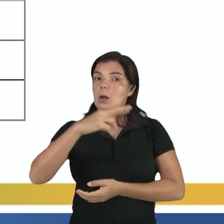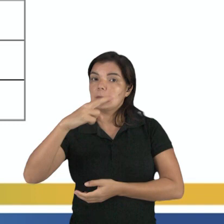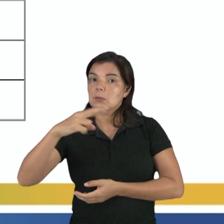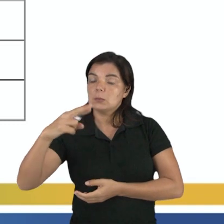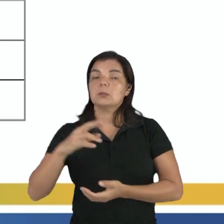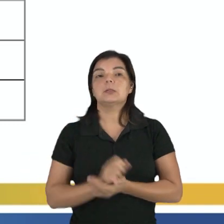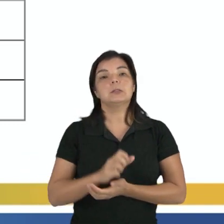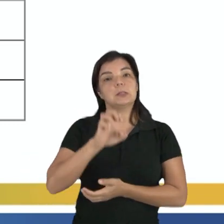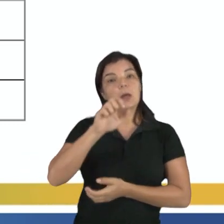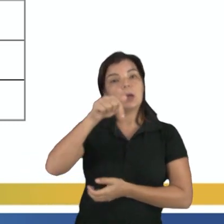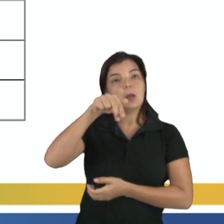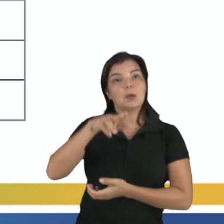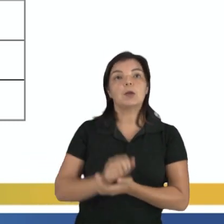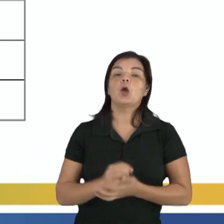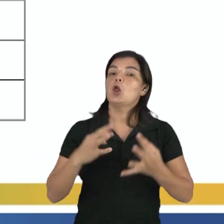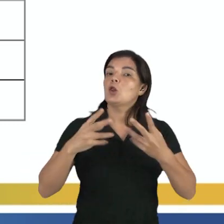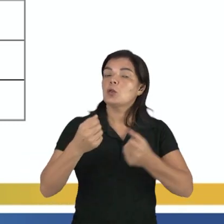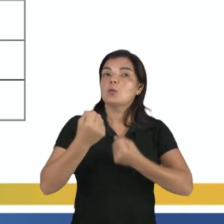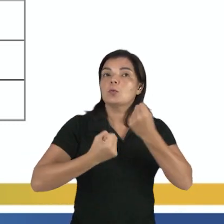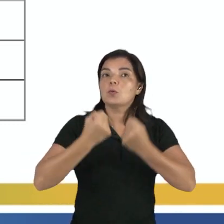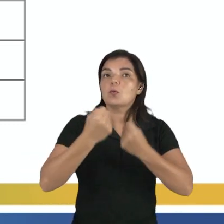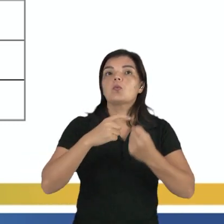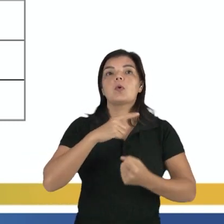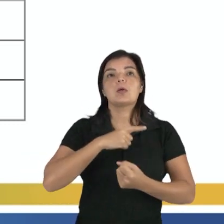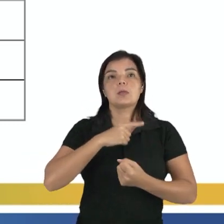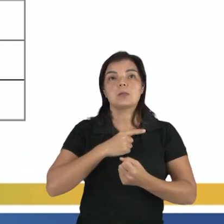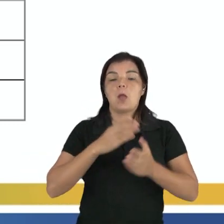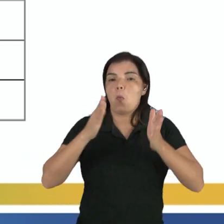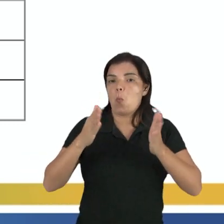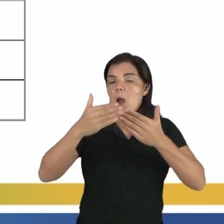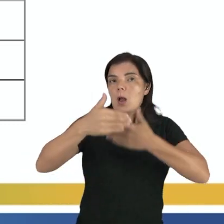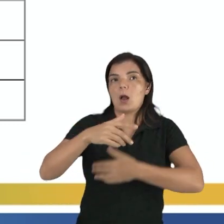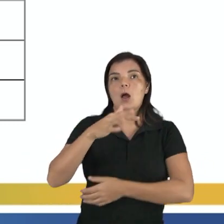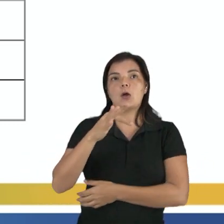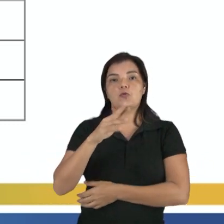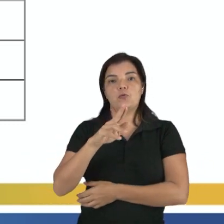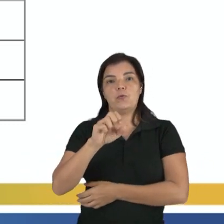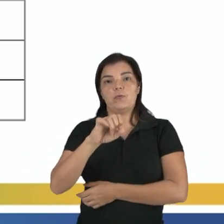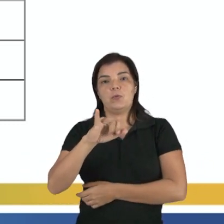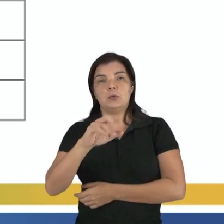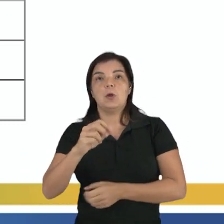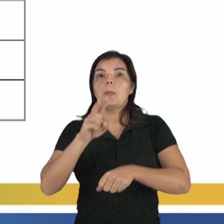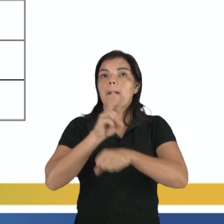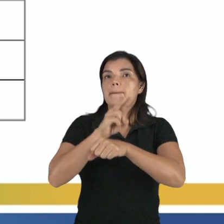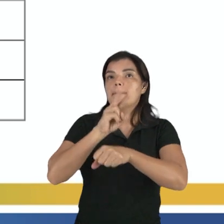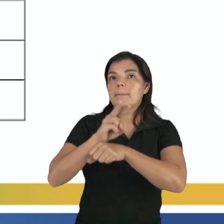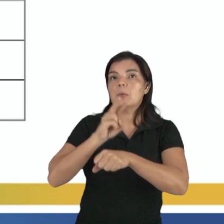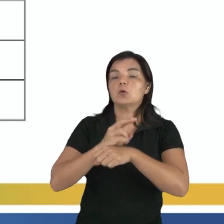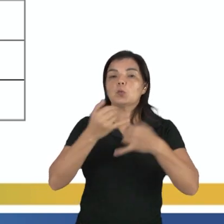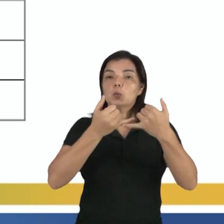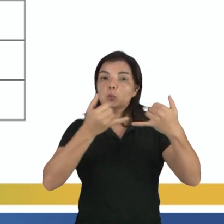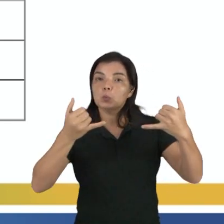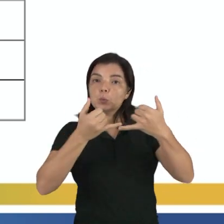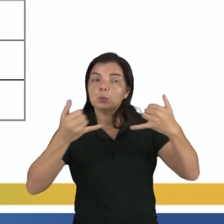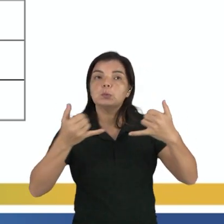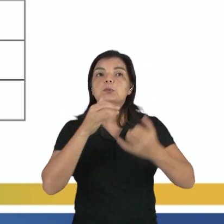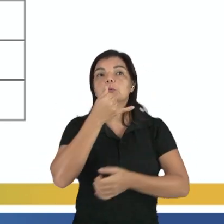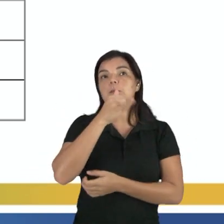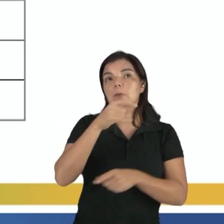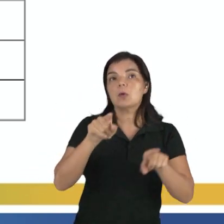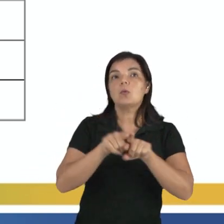tá vamos lá todo carro possui uma caixa de fusíveis que são utilizados para a proteção dos circuitos elétricos